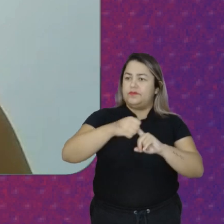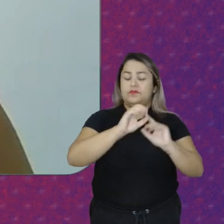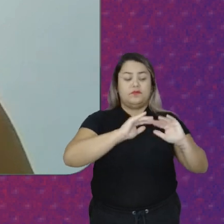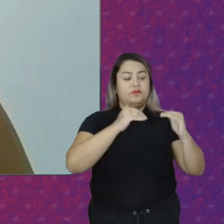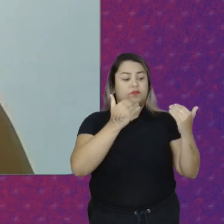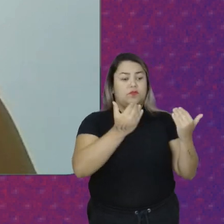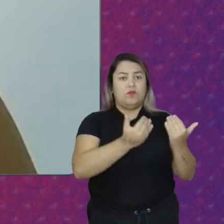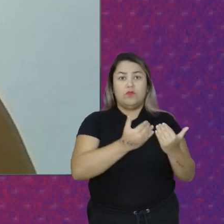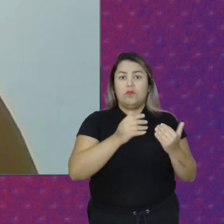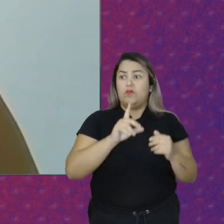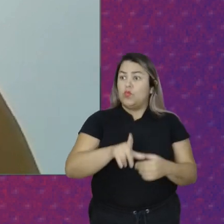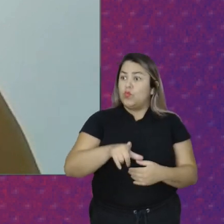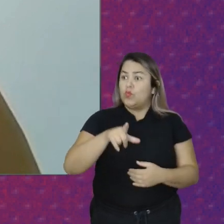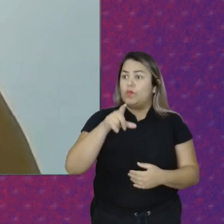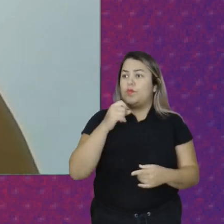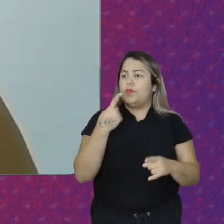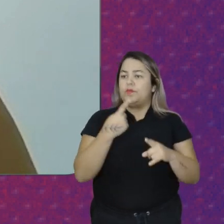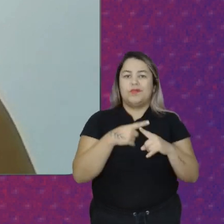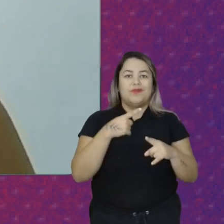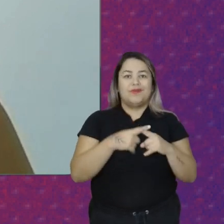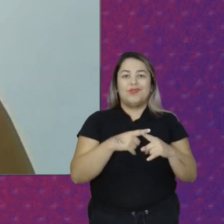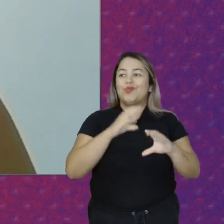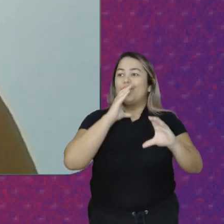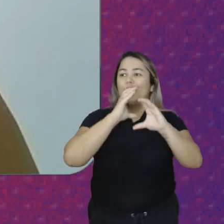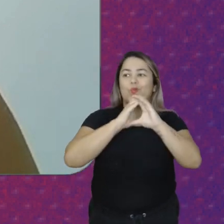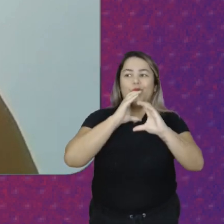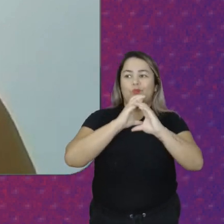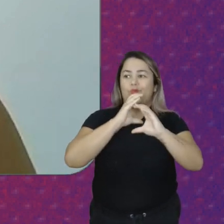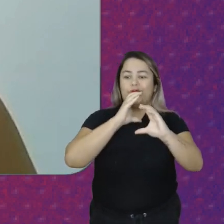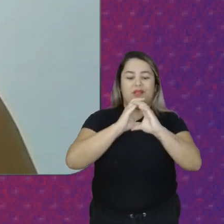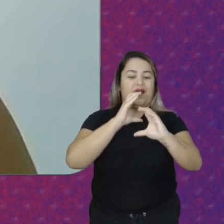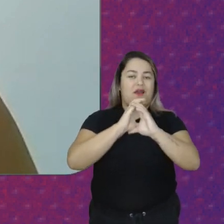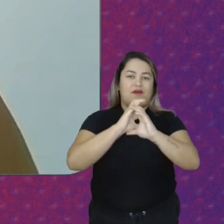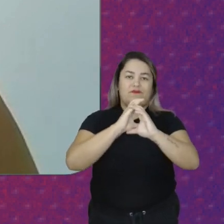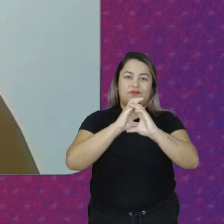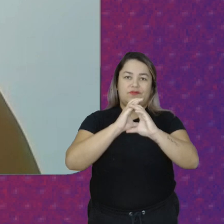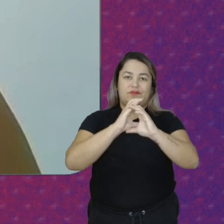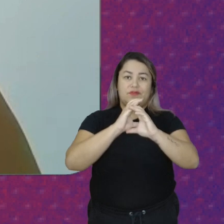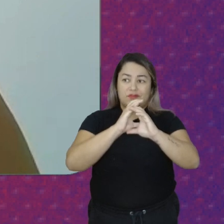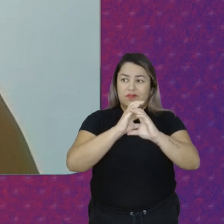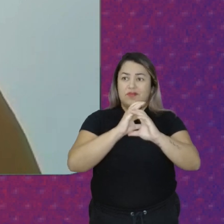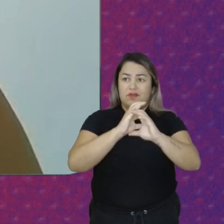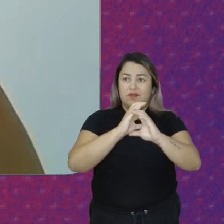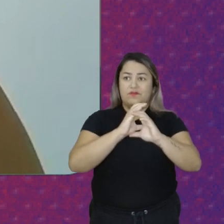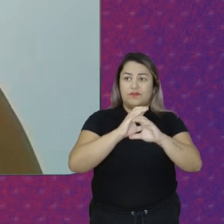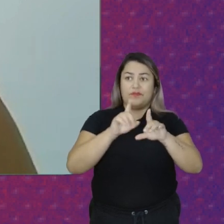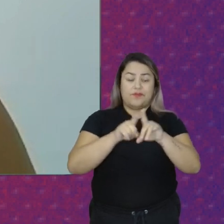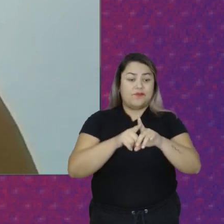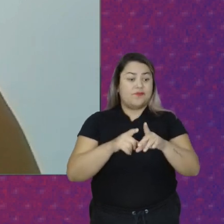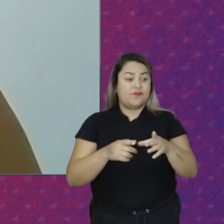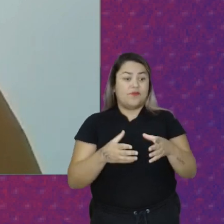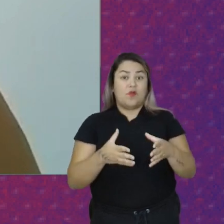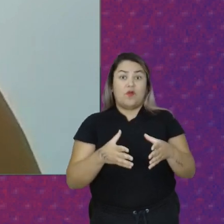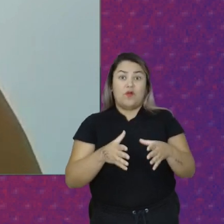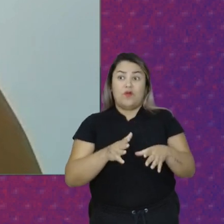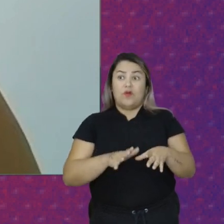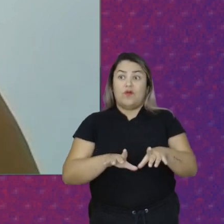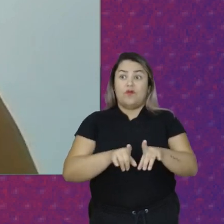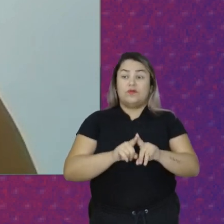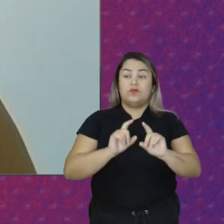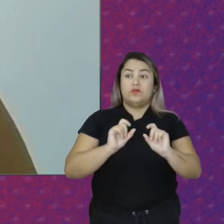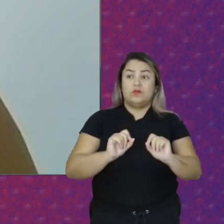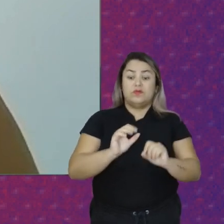tampouco a escolha, porque como ela não se comunicava e ela foi criada nesse lugar, viveu nesse lugar, nessa casa,